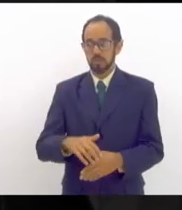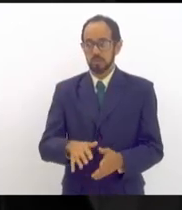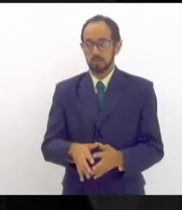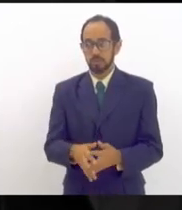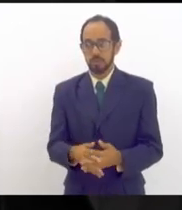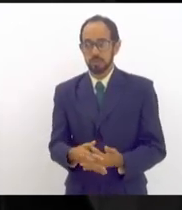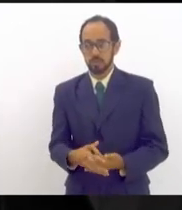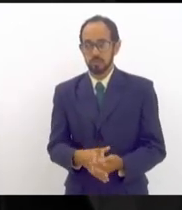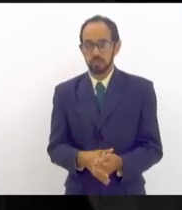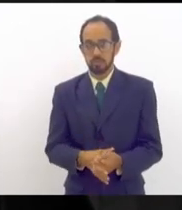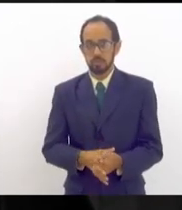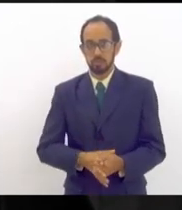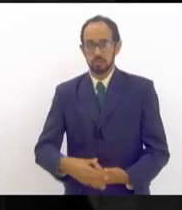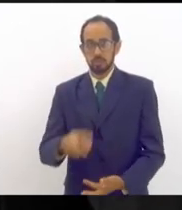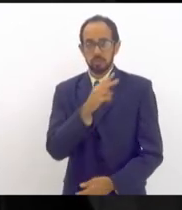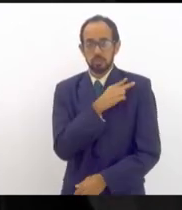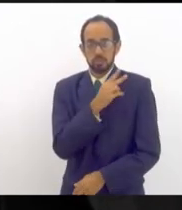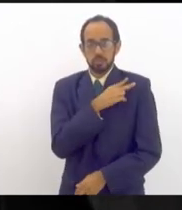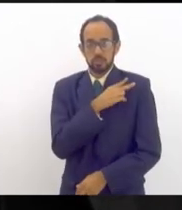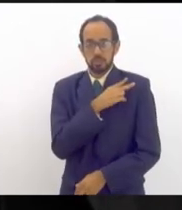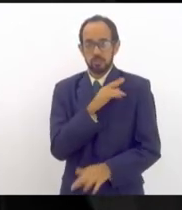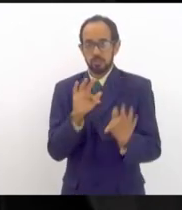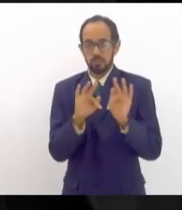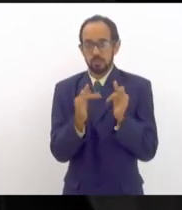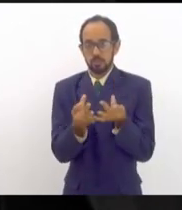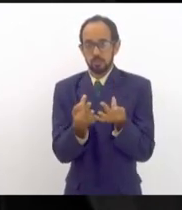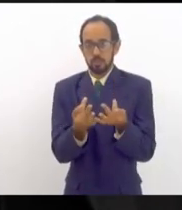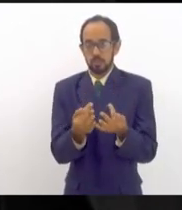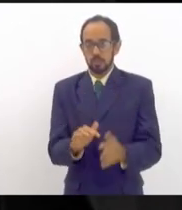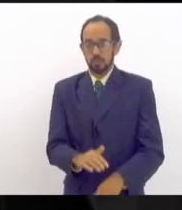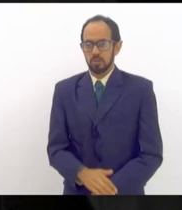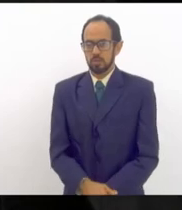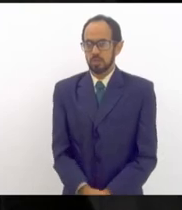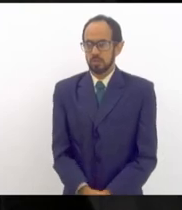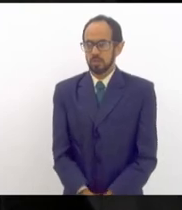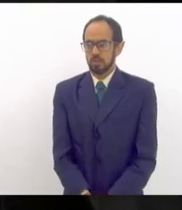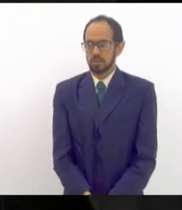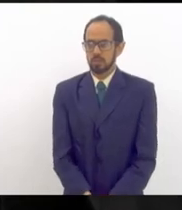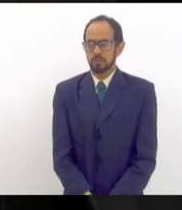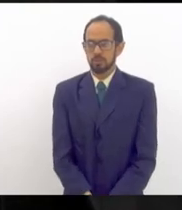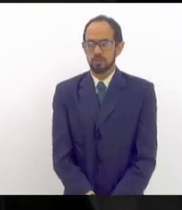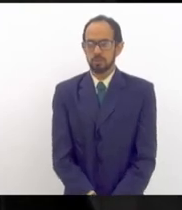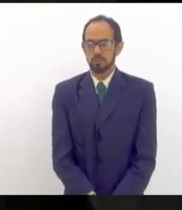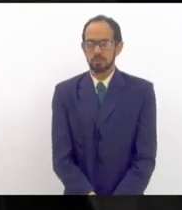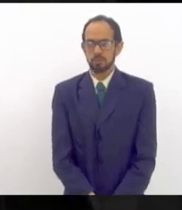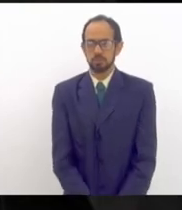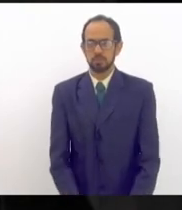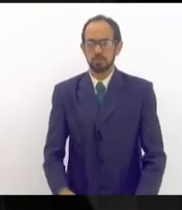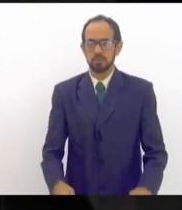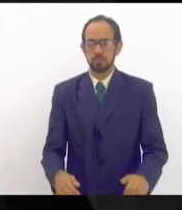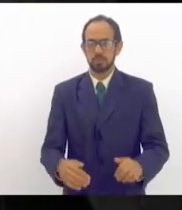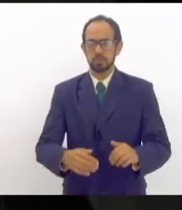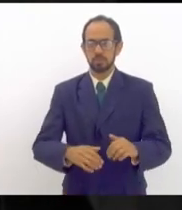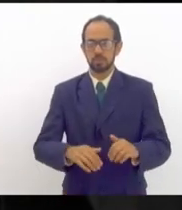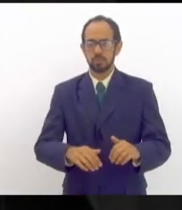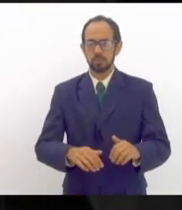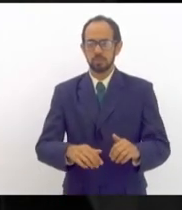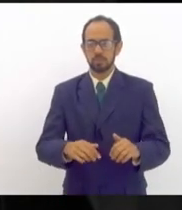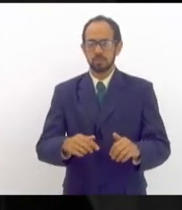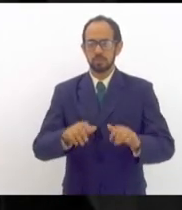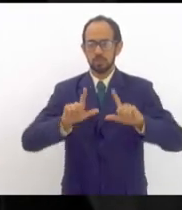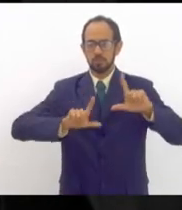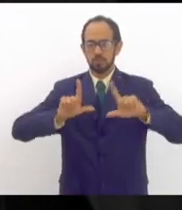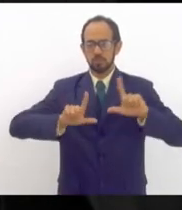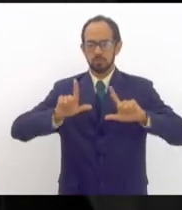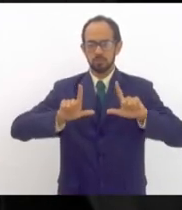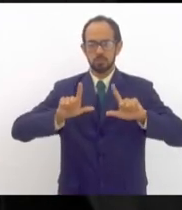não é chefe de família estão presos mas a imprensa regular não dá nenhuma